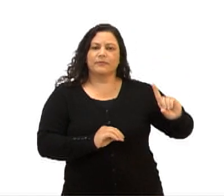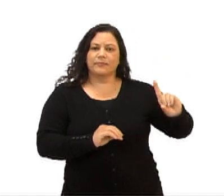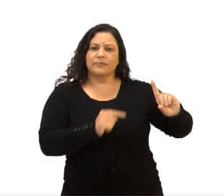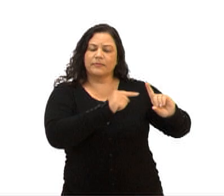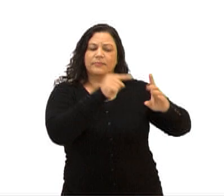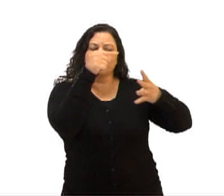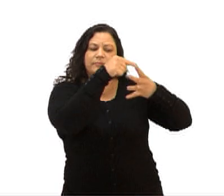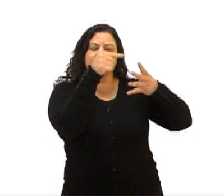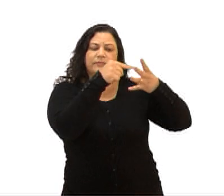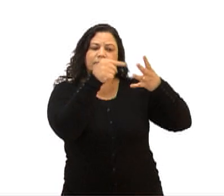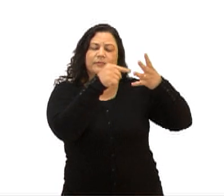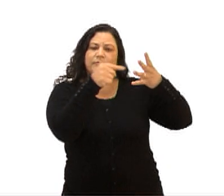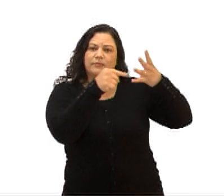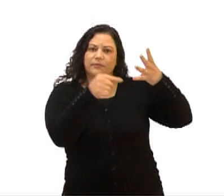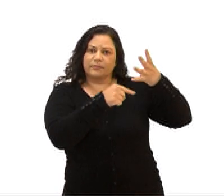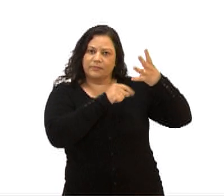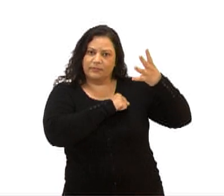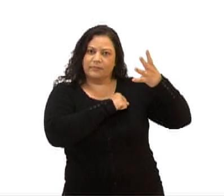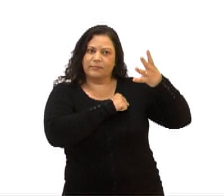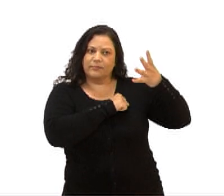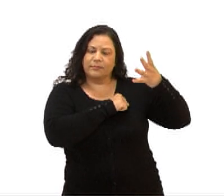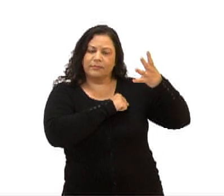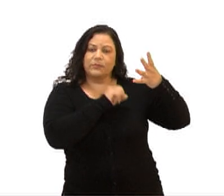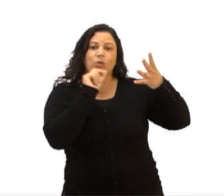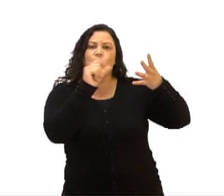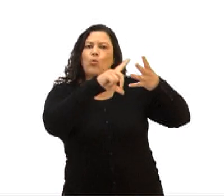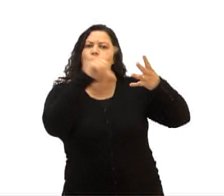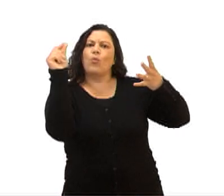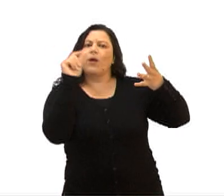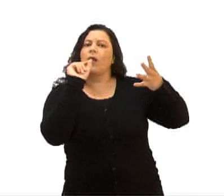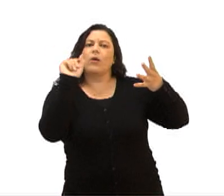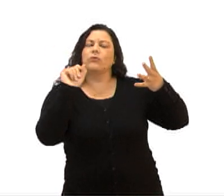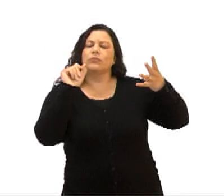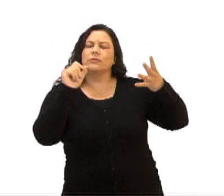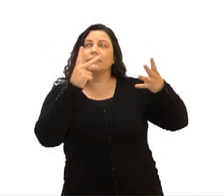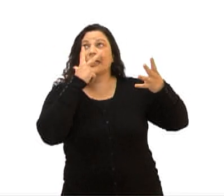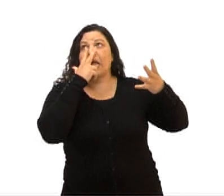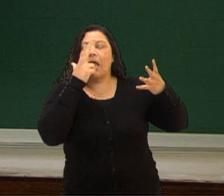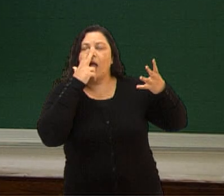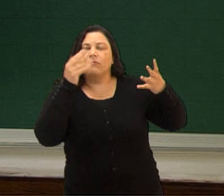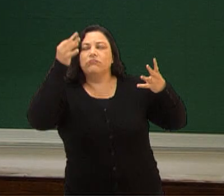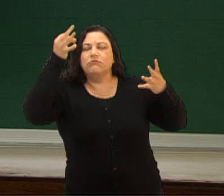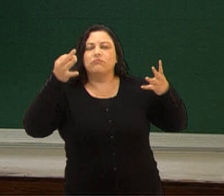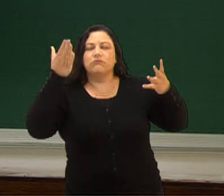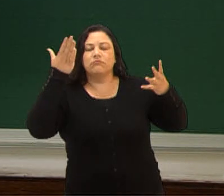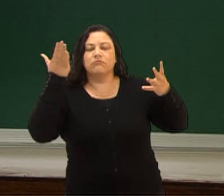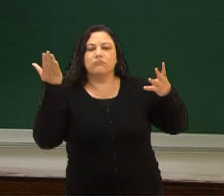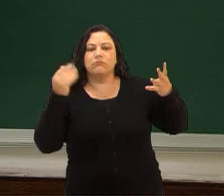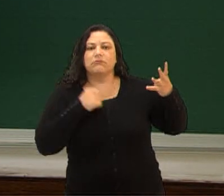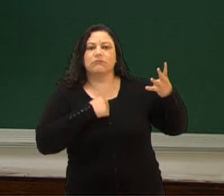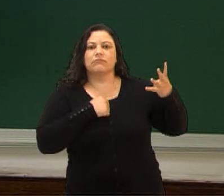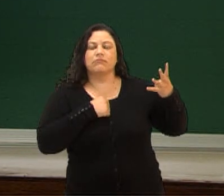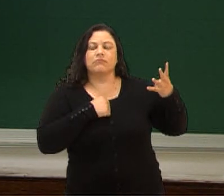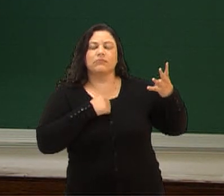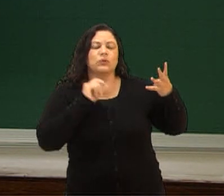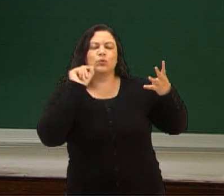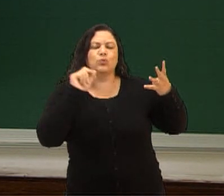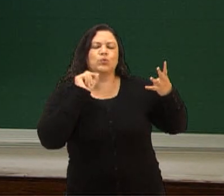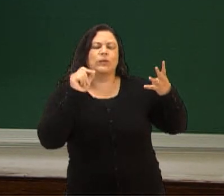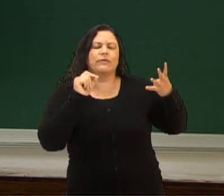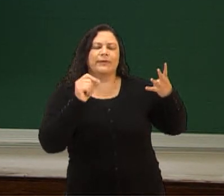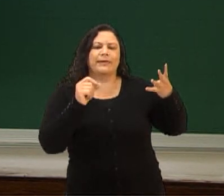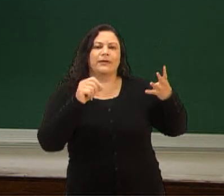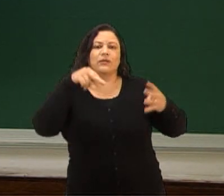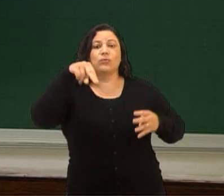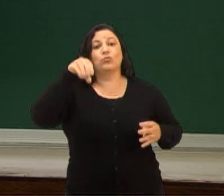or have saved not. Qual opção você acha que é o correto para o present perfect no